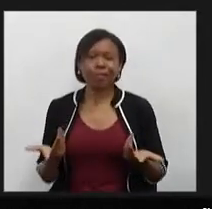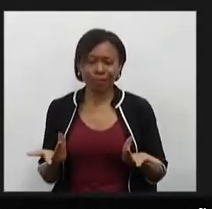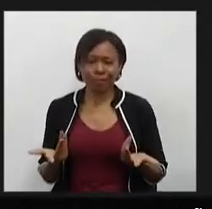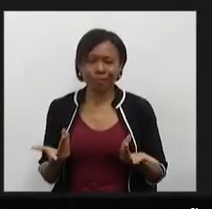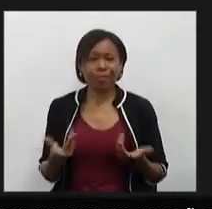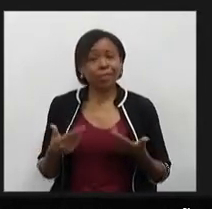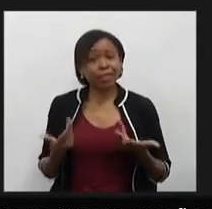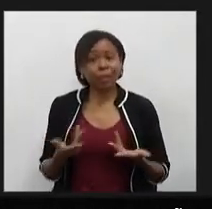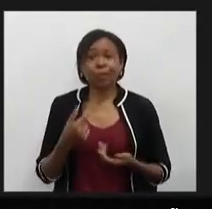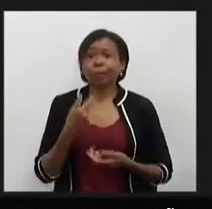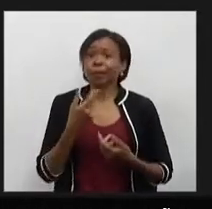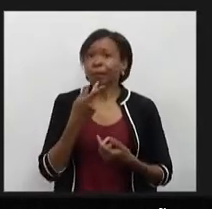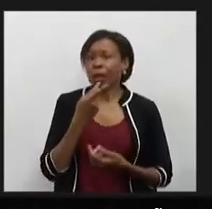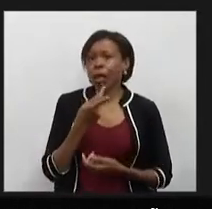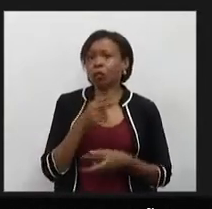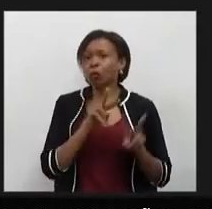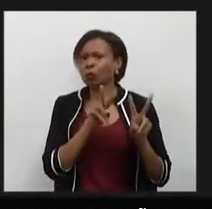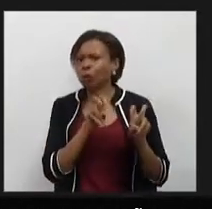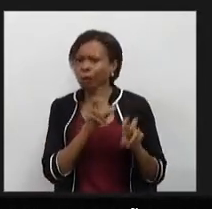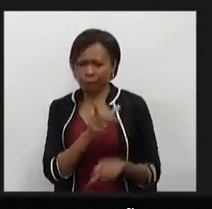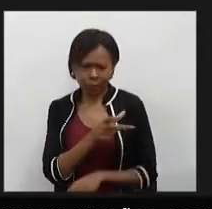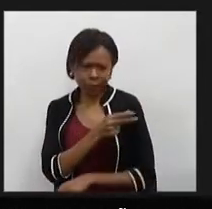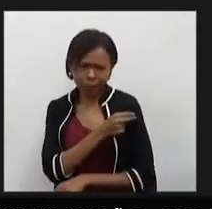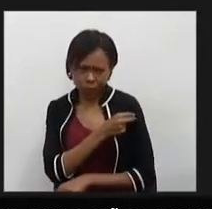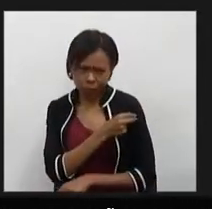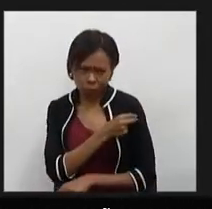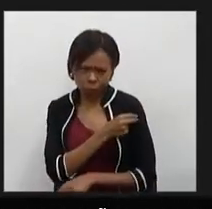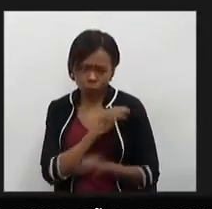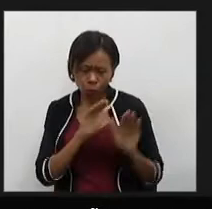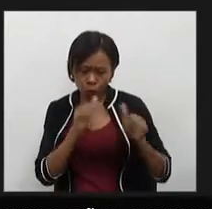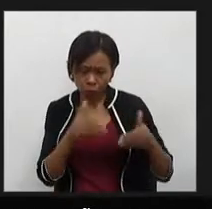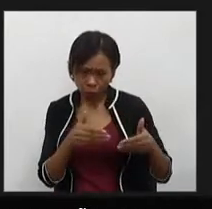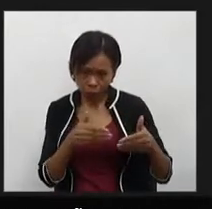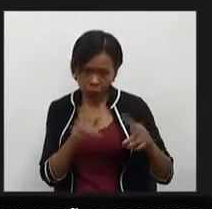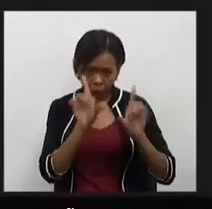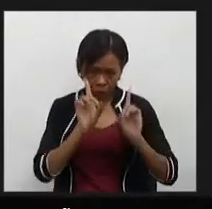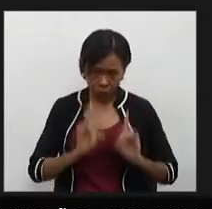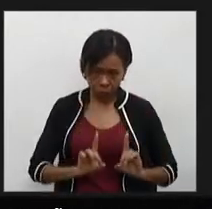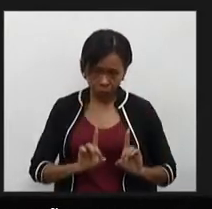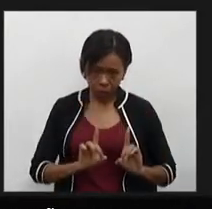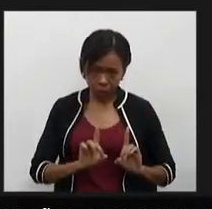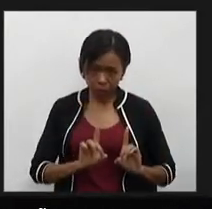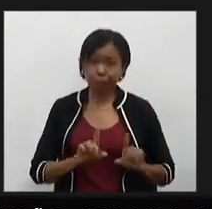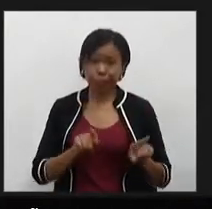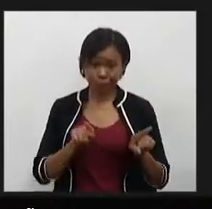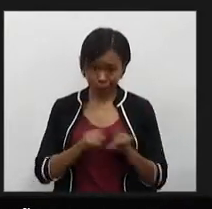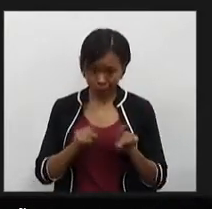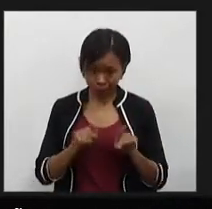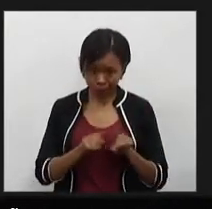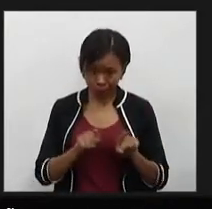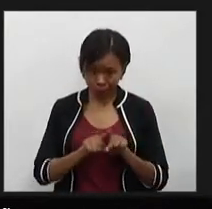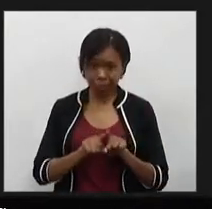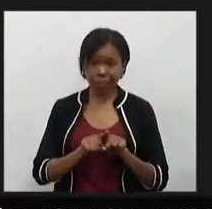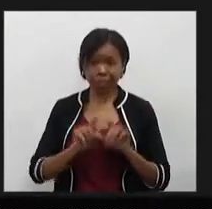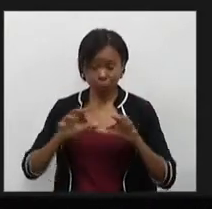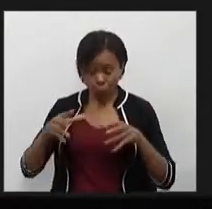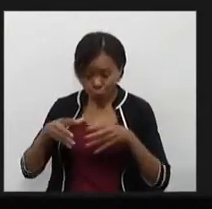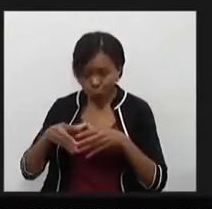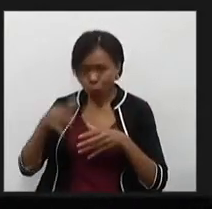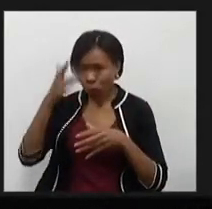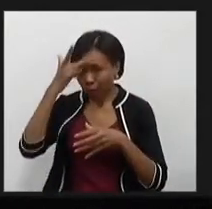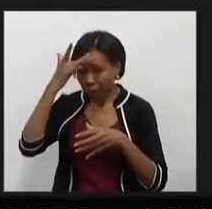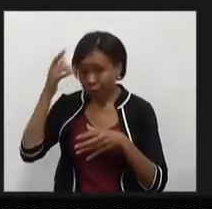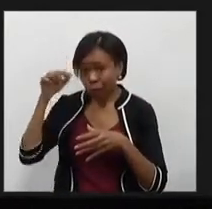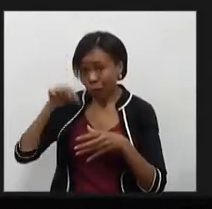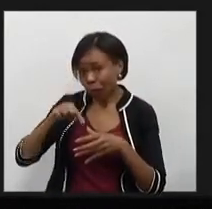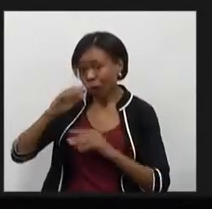não temos que falar somente da vacinação das pessoas com a deficiência, mas também daquelas pessoas que